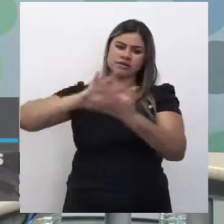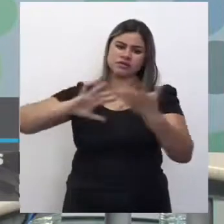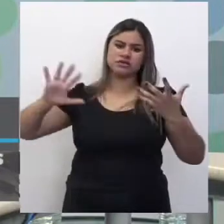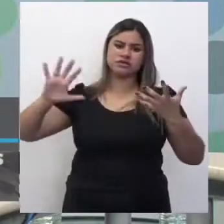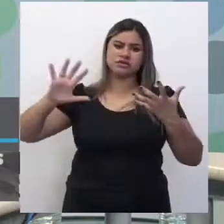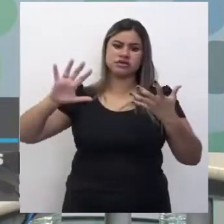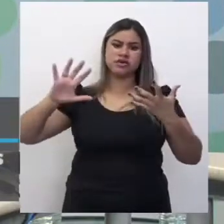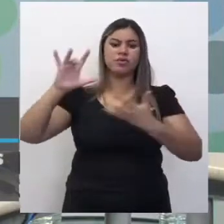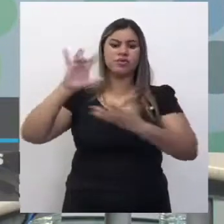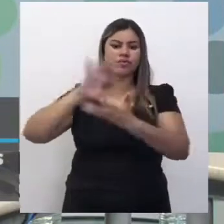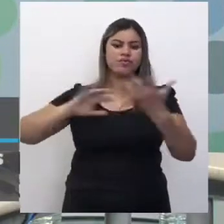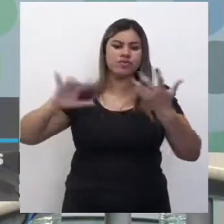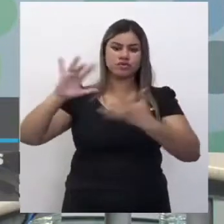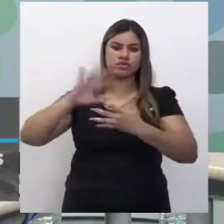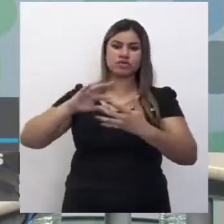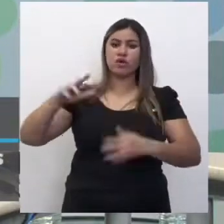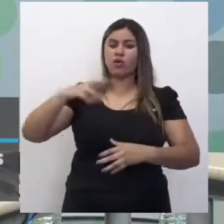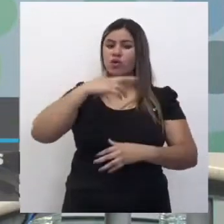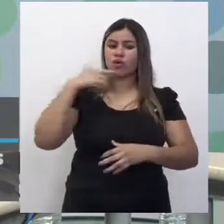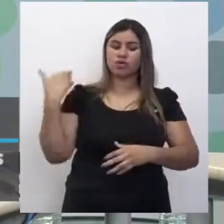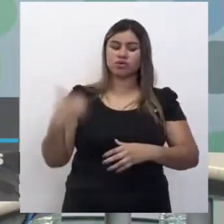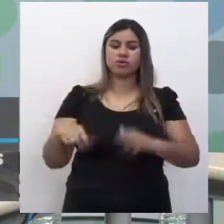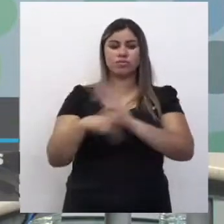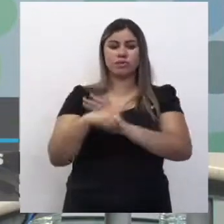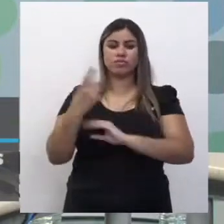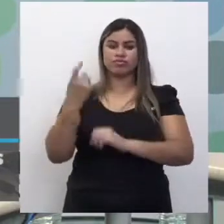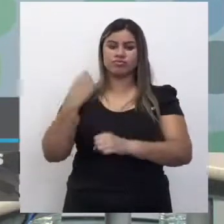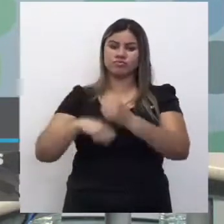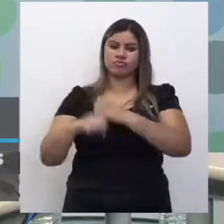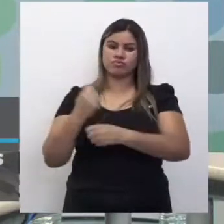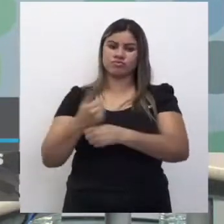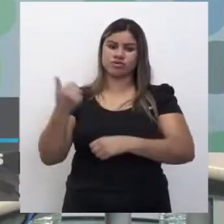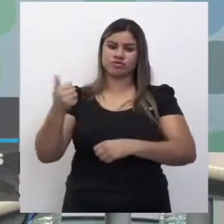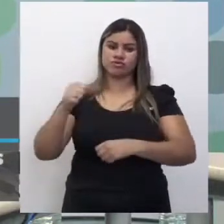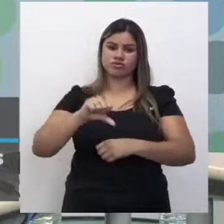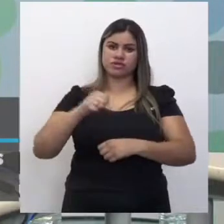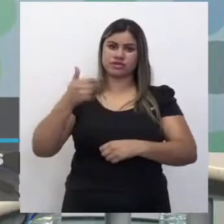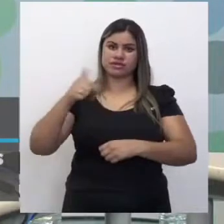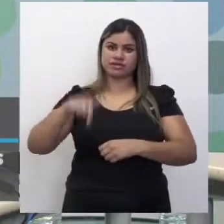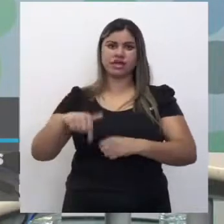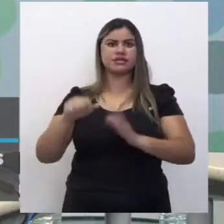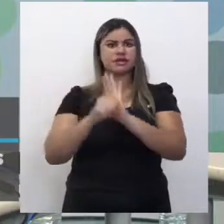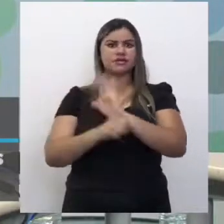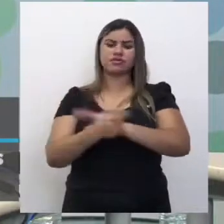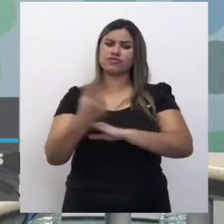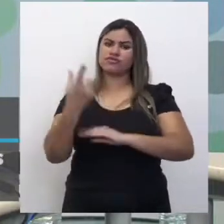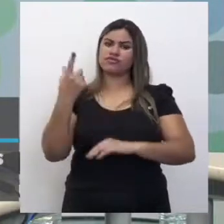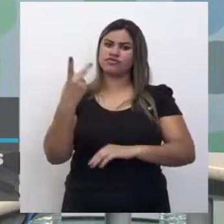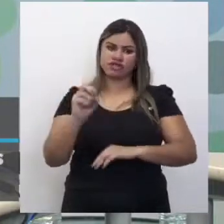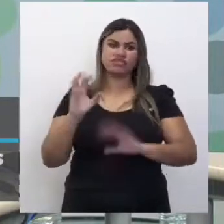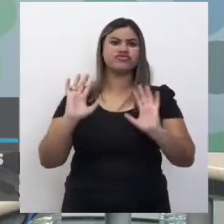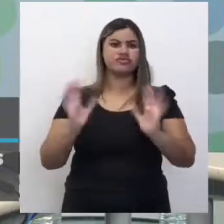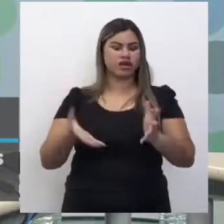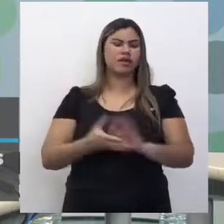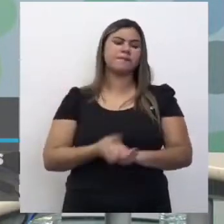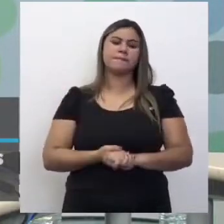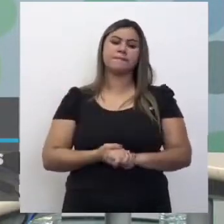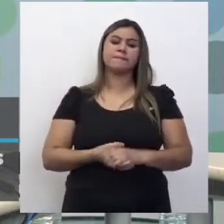com a Revolução Russa de 1917, ou seja, o século XX, né? Então, algumas das